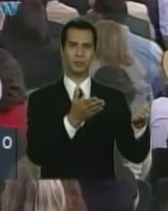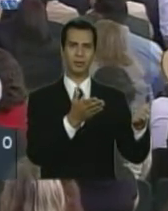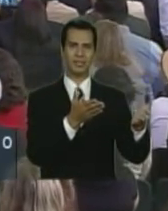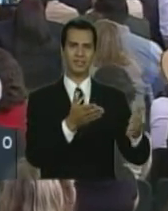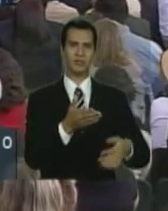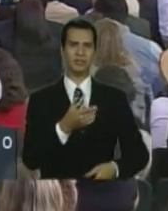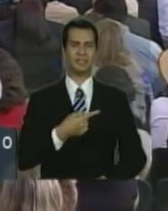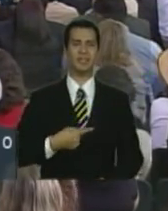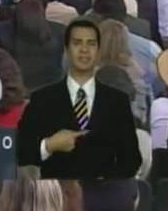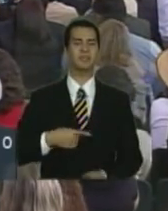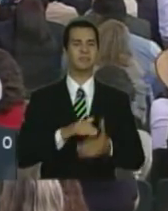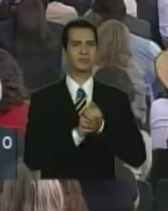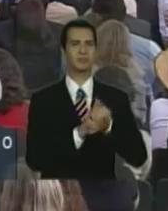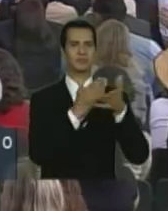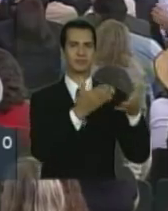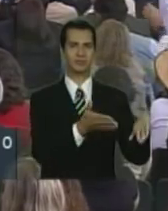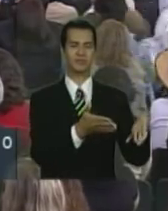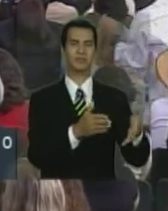fugindo aqui